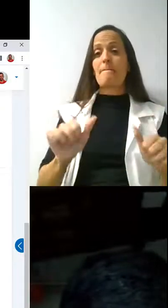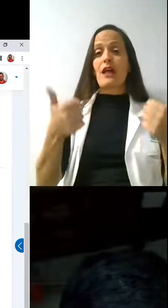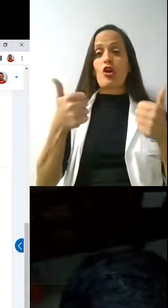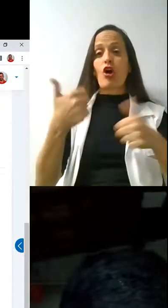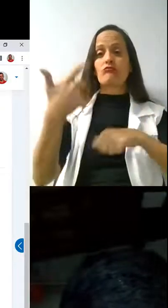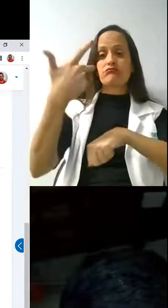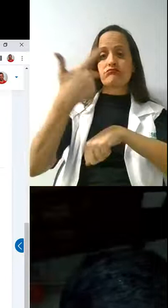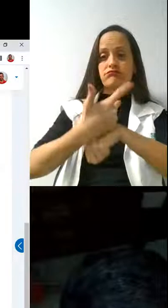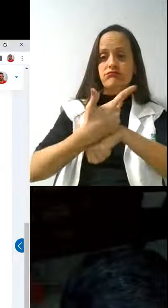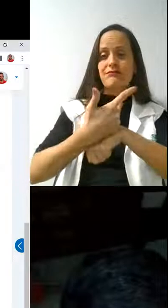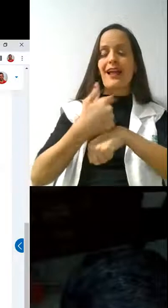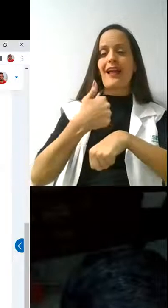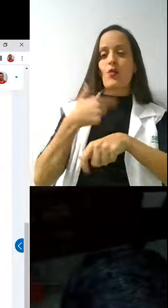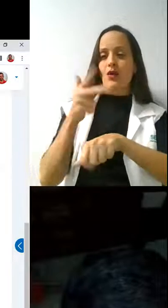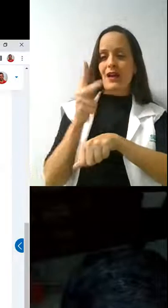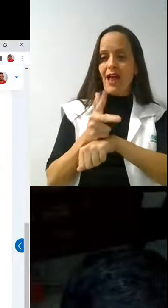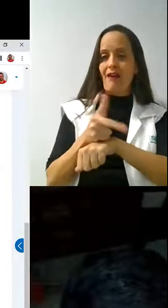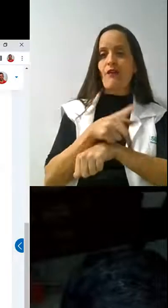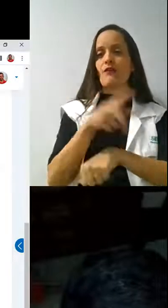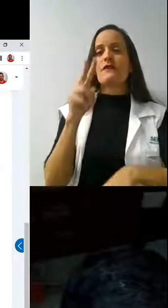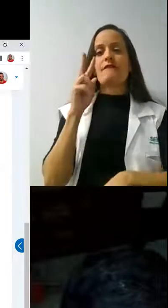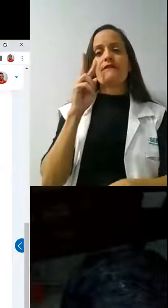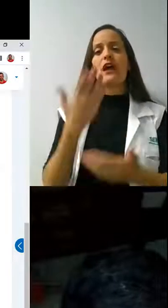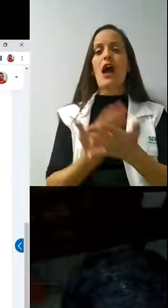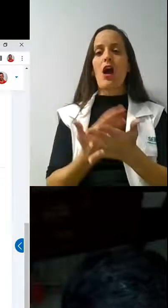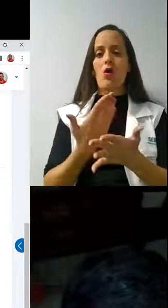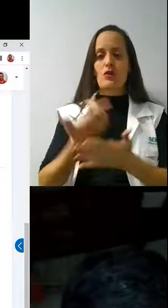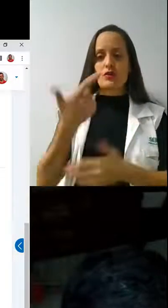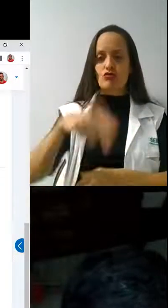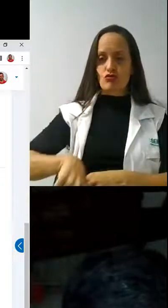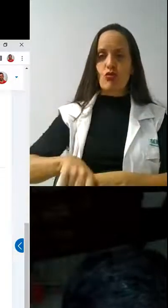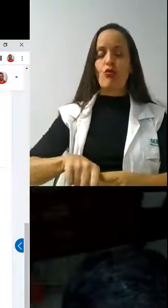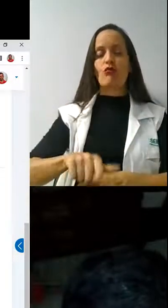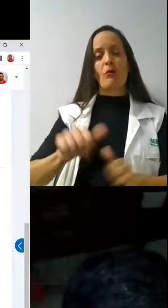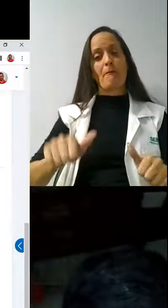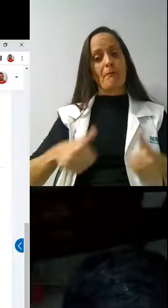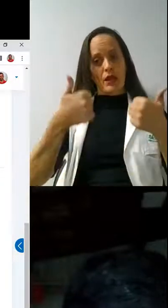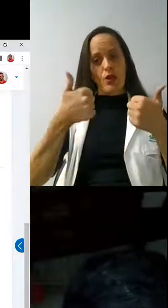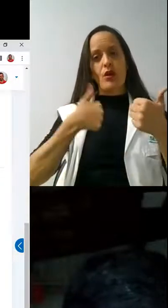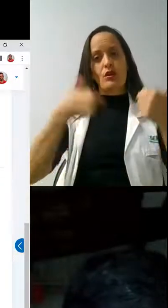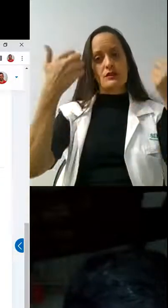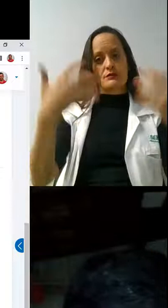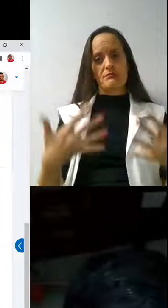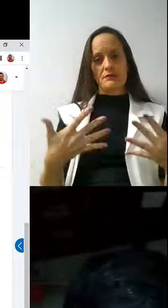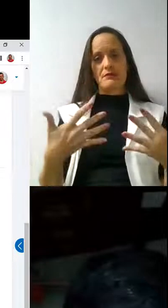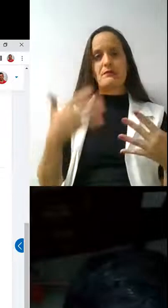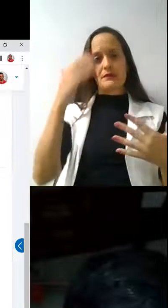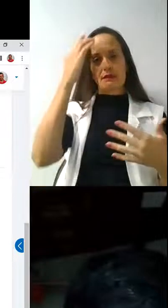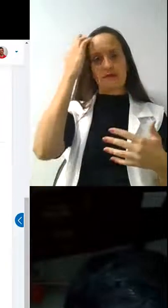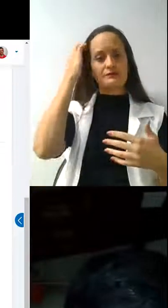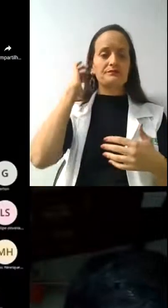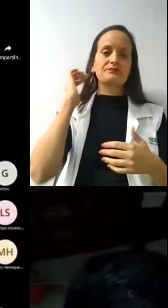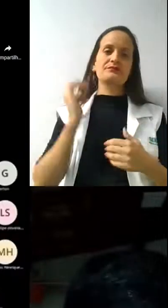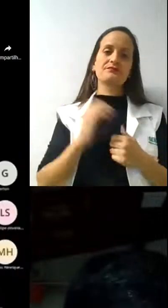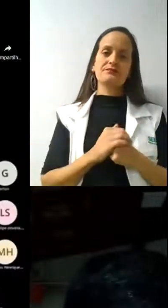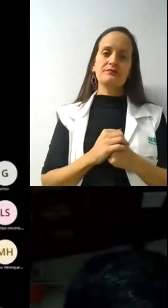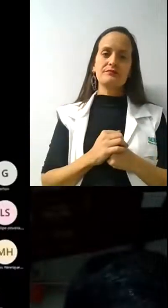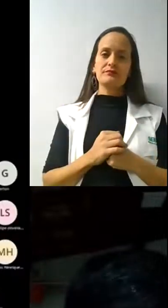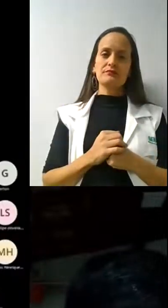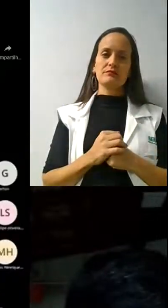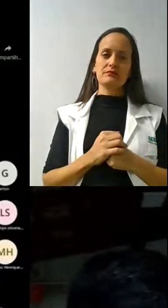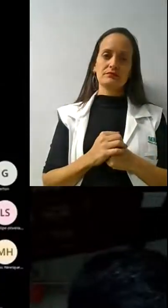Porque aqui na web aula a gente fez o passo a passo. Eu fiz junto com vocês. Vou até mostrar aqui, ó. Pra vocês não falar que eu estou mentindo. Então aqui,